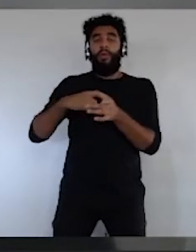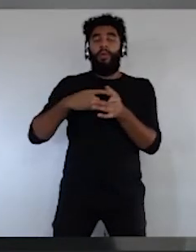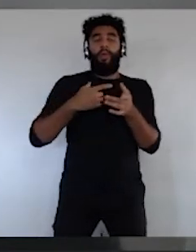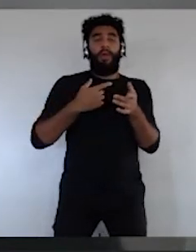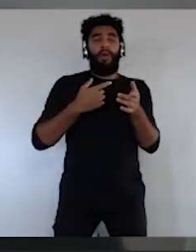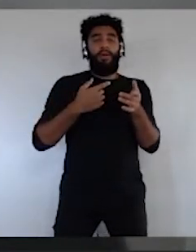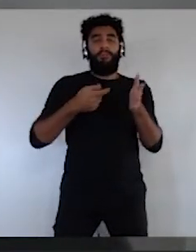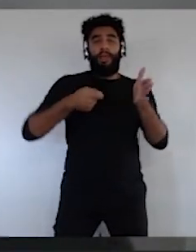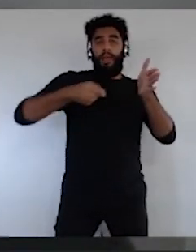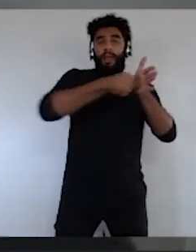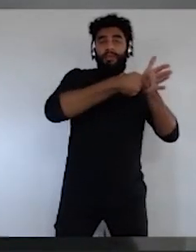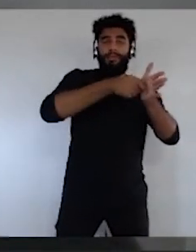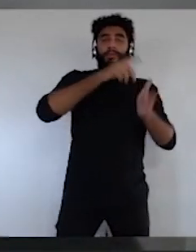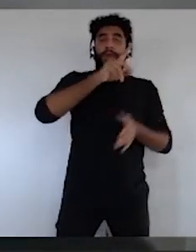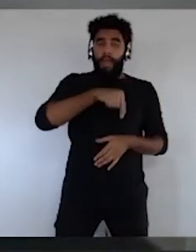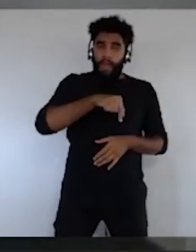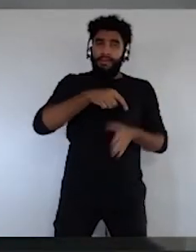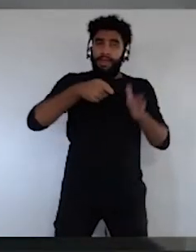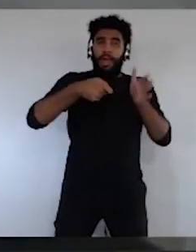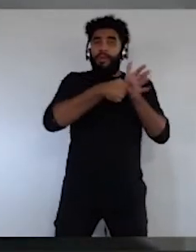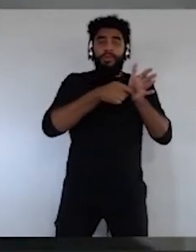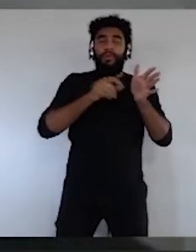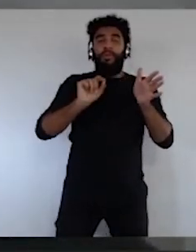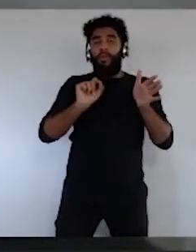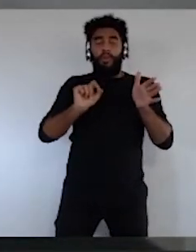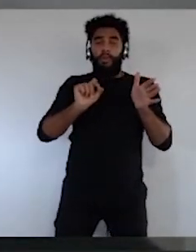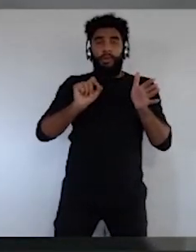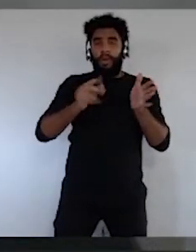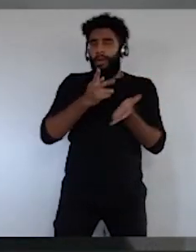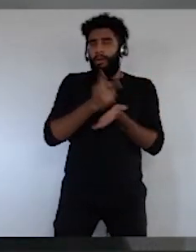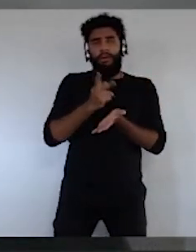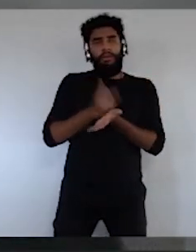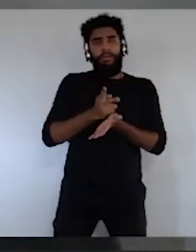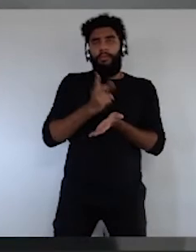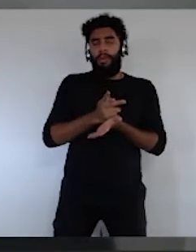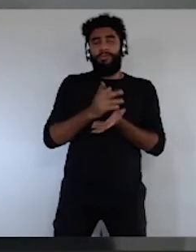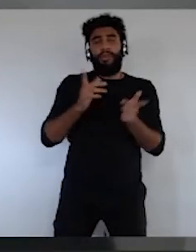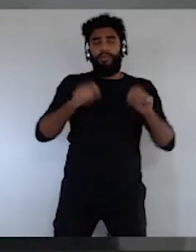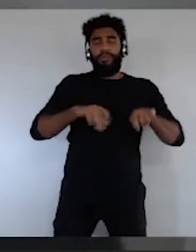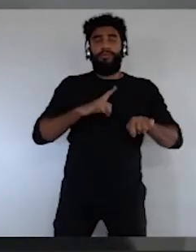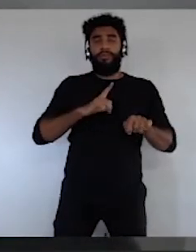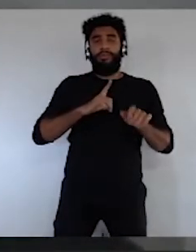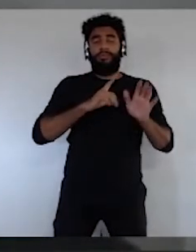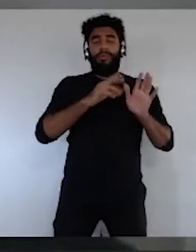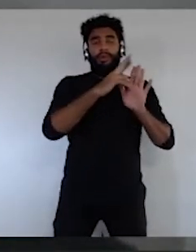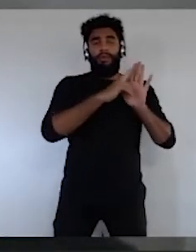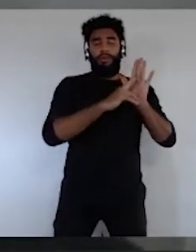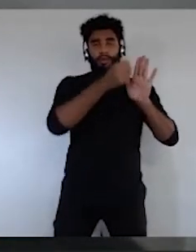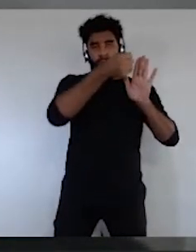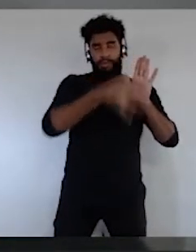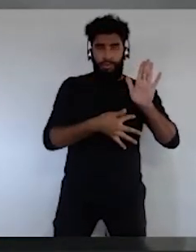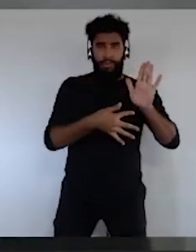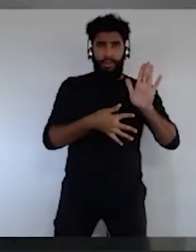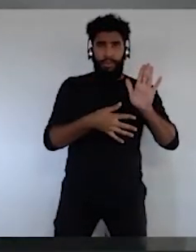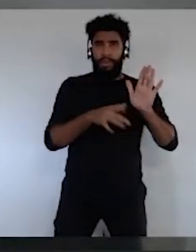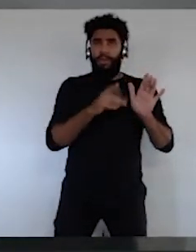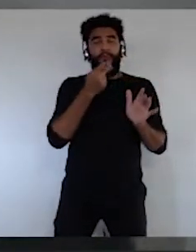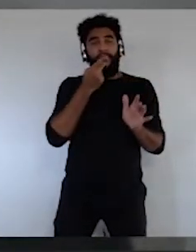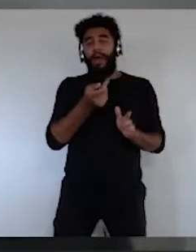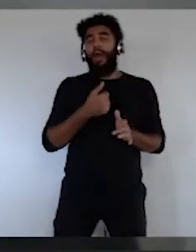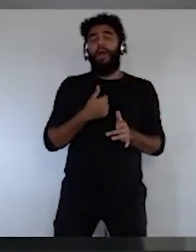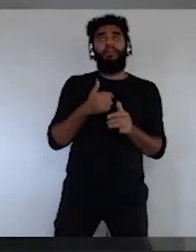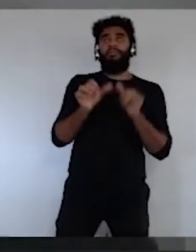processo judicial é a sua não conclusão. Ou a favor ou contra, o tribunal assume o seu erro ou o advogado o erro de orientação.